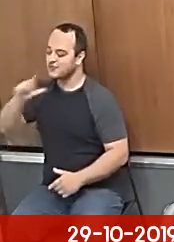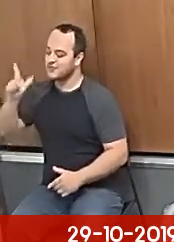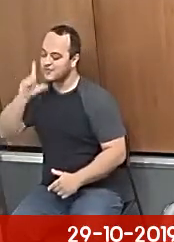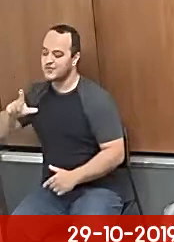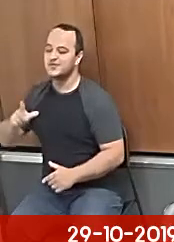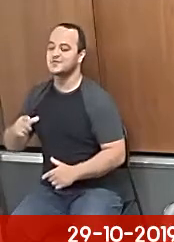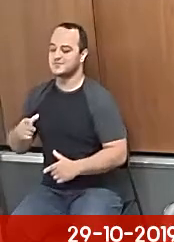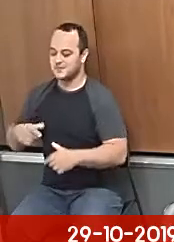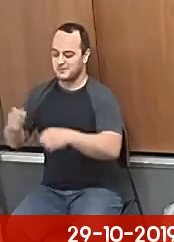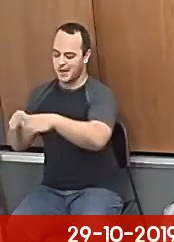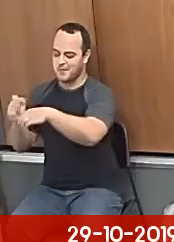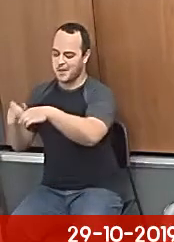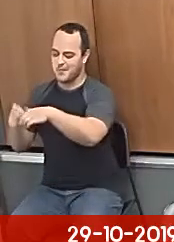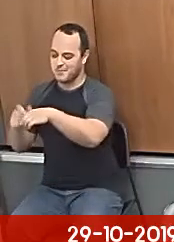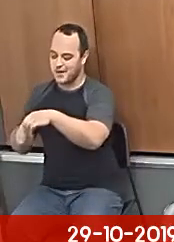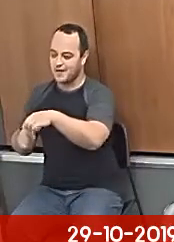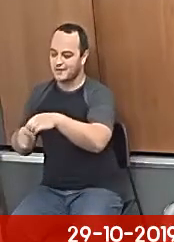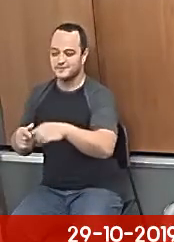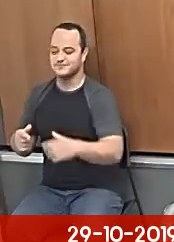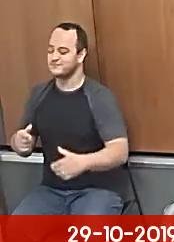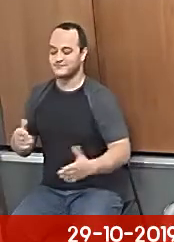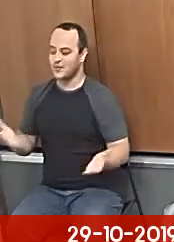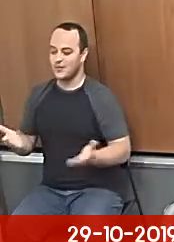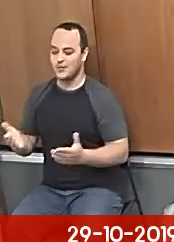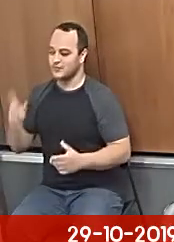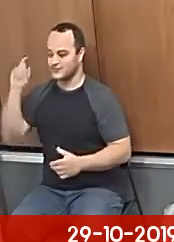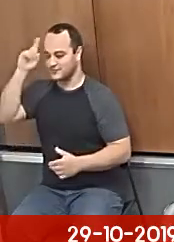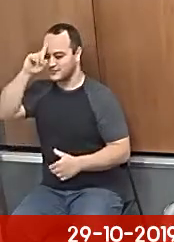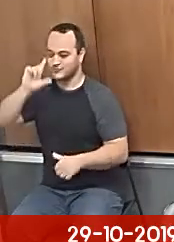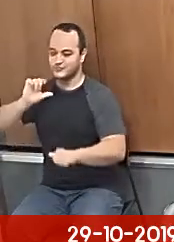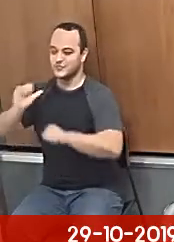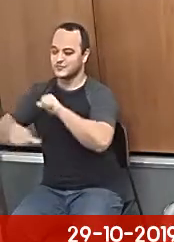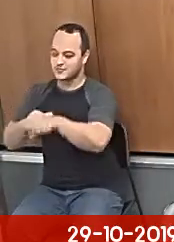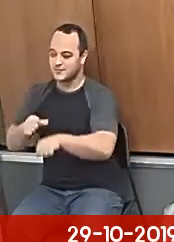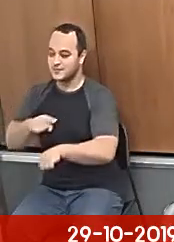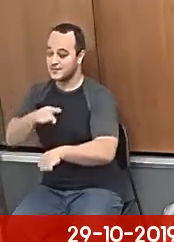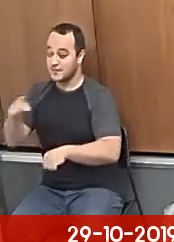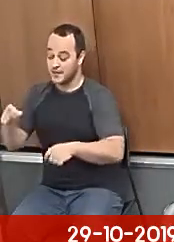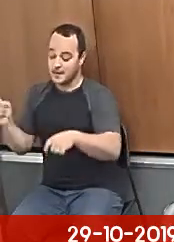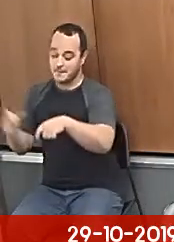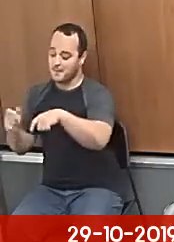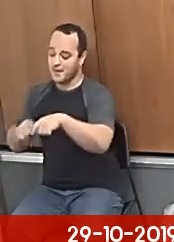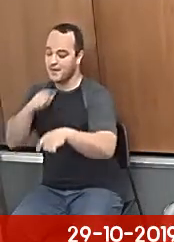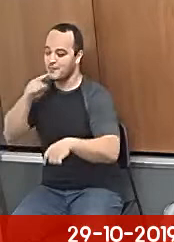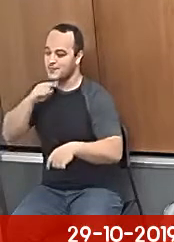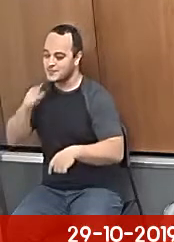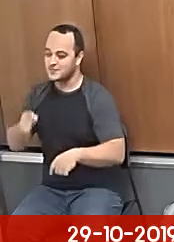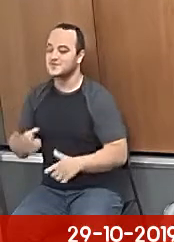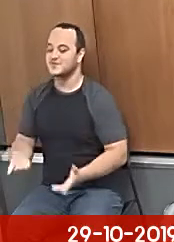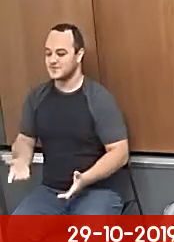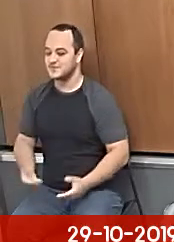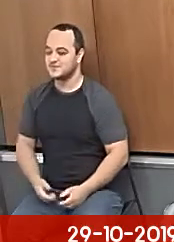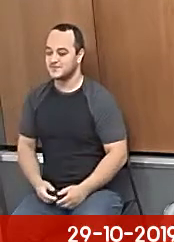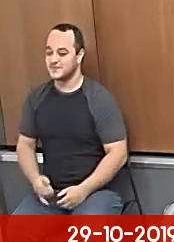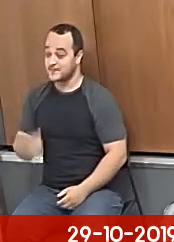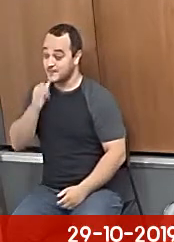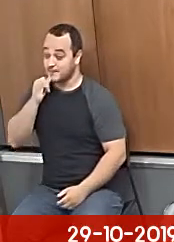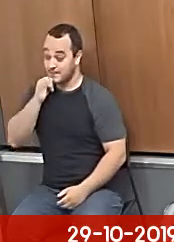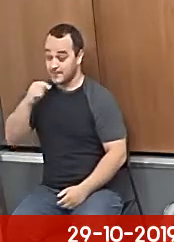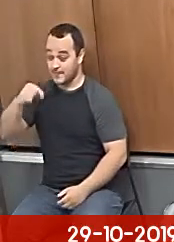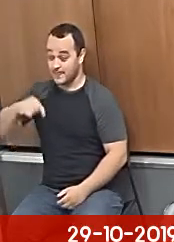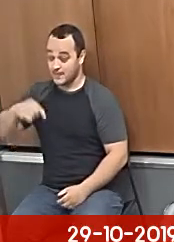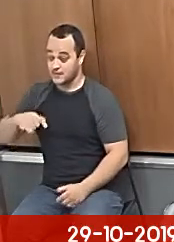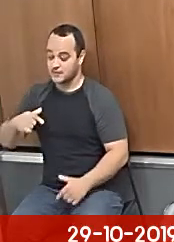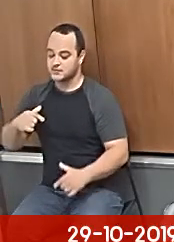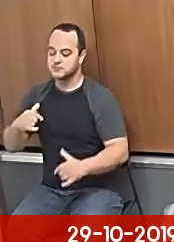7-2. Com os mesmos atletas. Nossos atletas são bons. O problema é que nossos atletas têm que jogar meio-dia numa quadra que eles cedem,